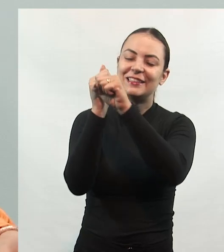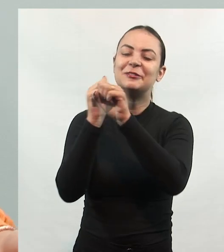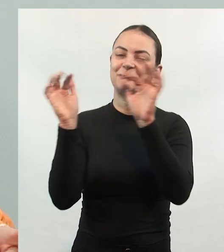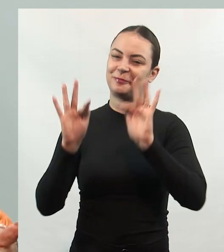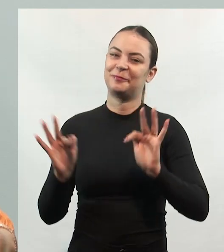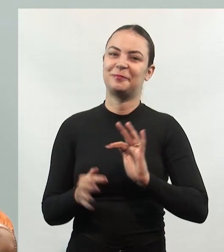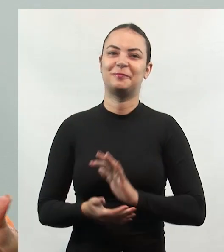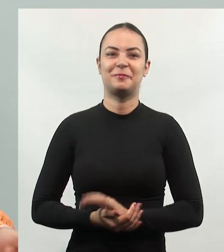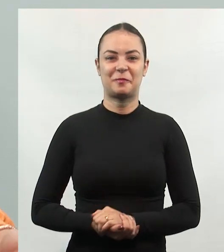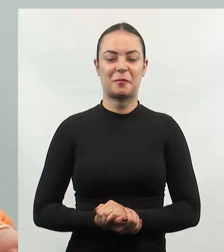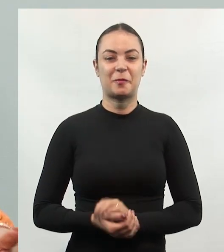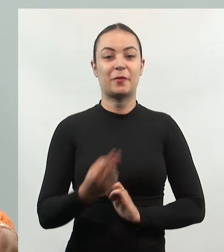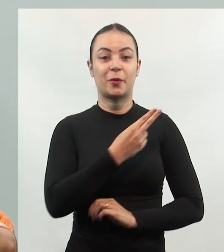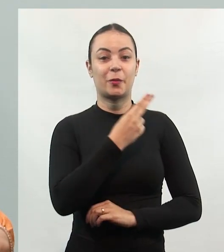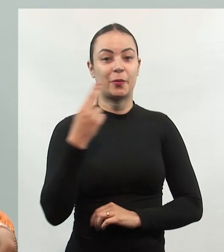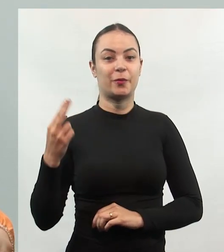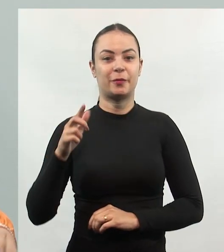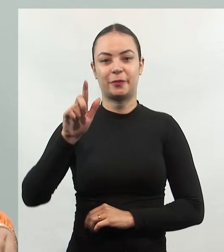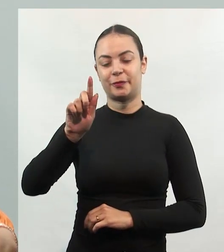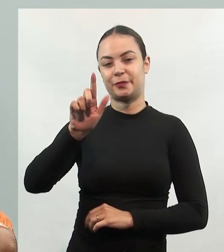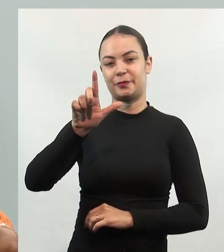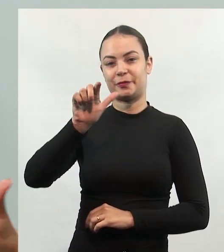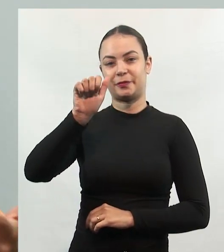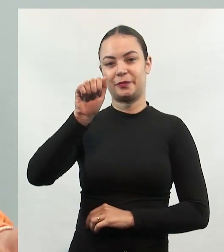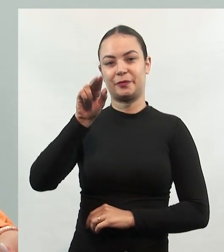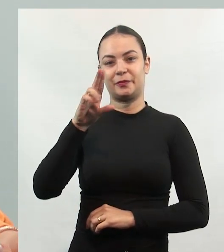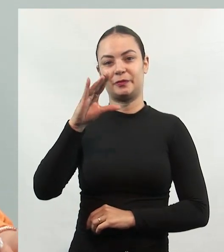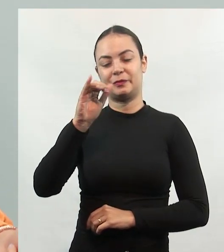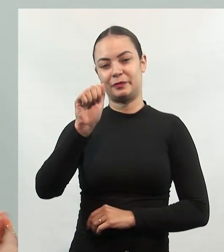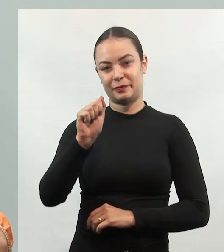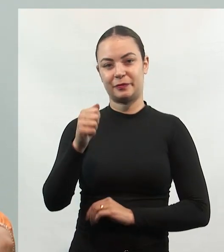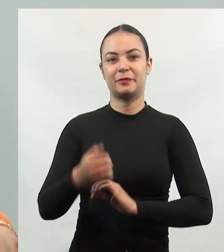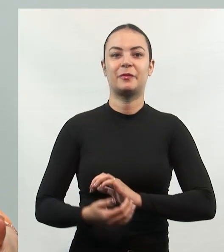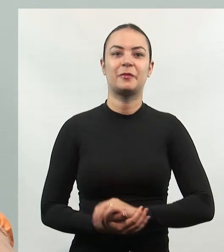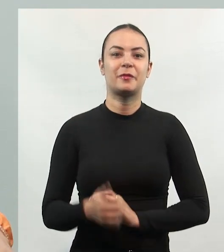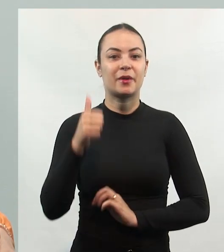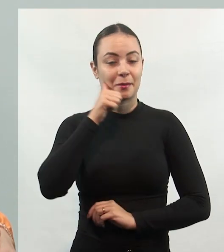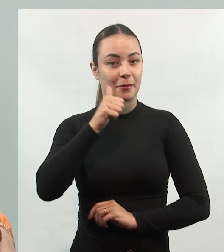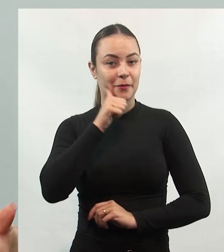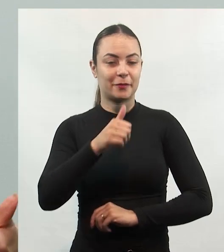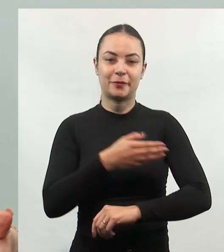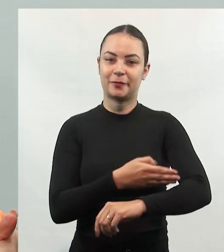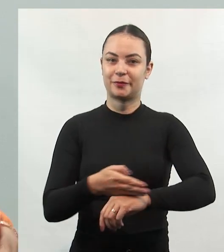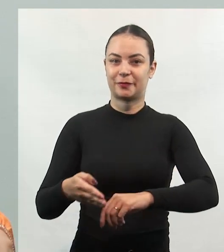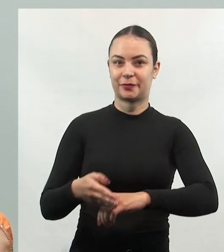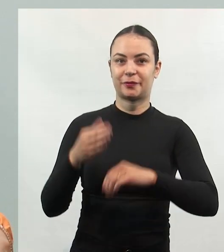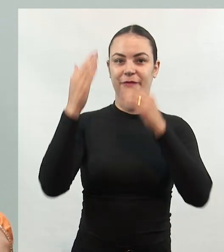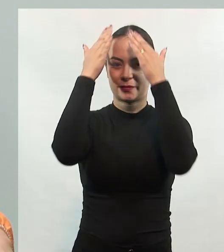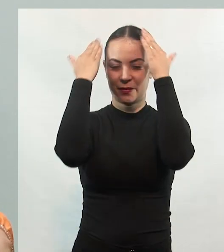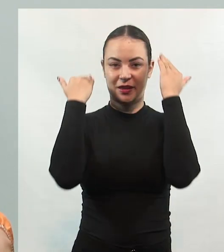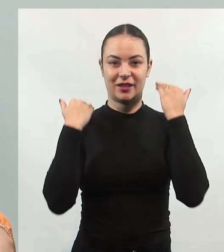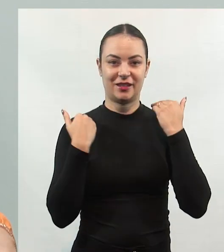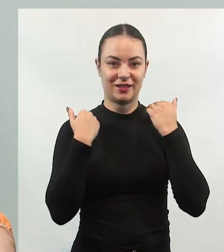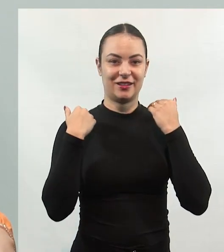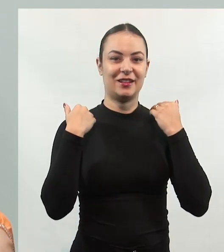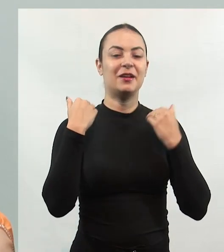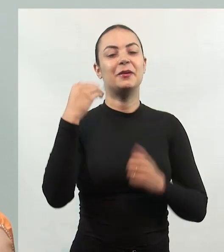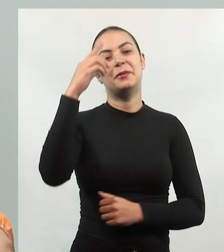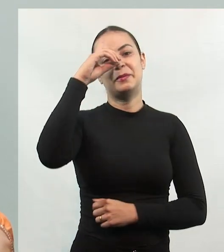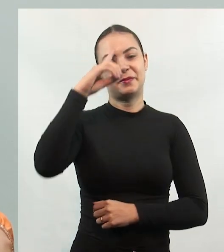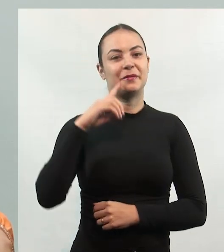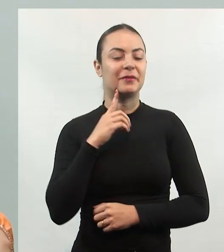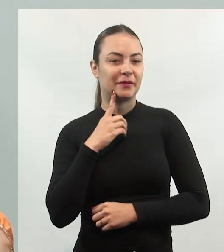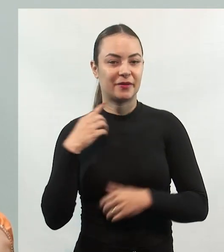mulher branca, cabelo loiro, uso óculos, estou com uma blusa alaranjada, uma saia, um sapato verde, e estou